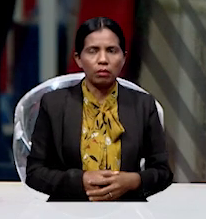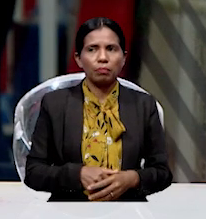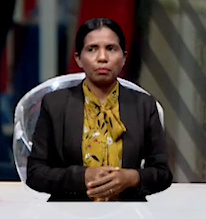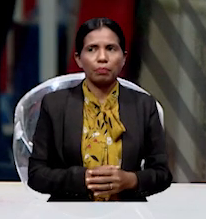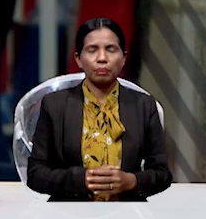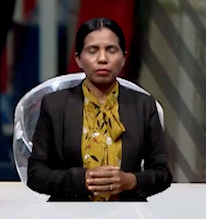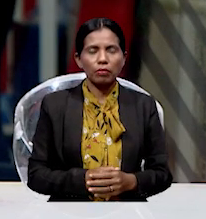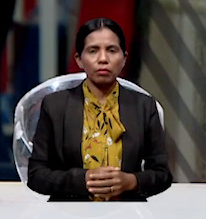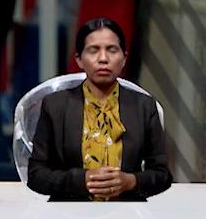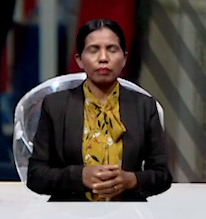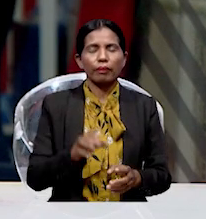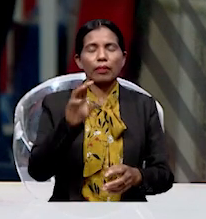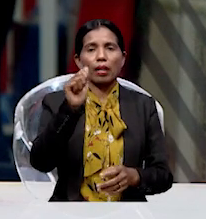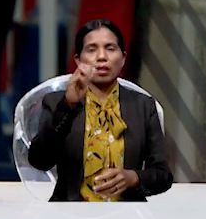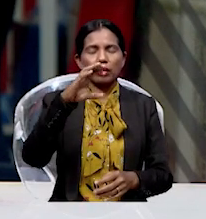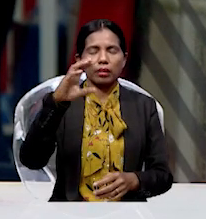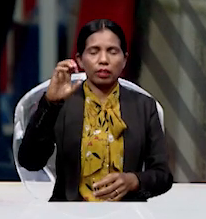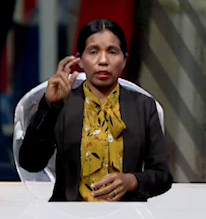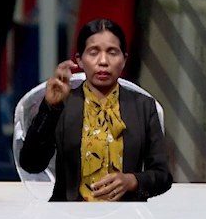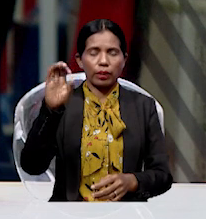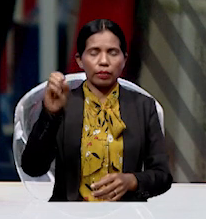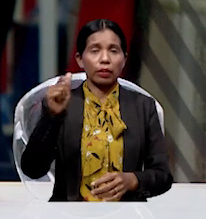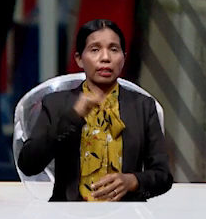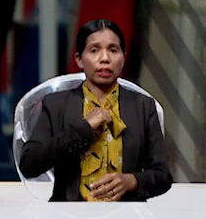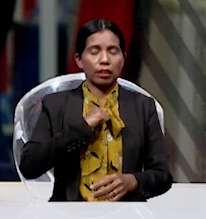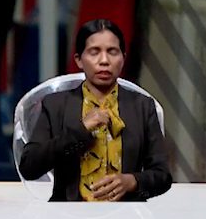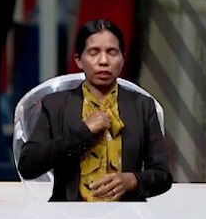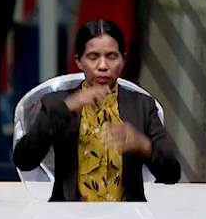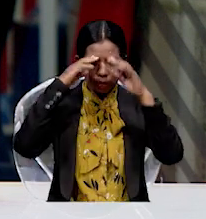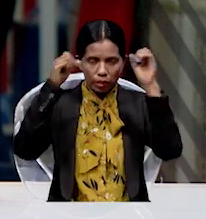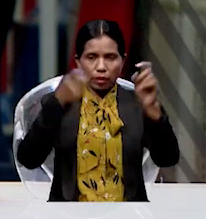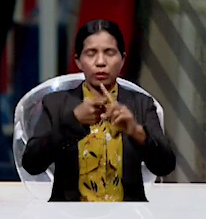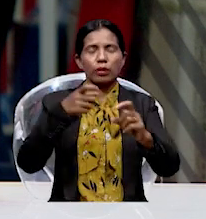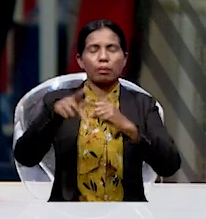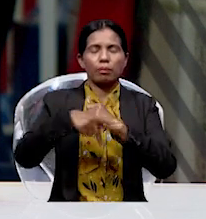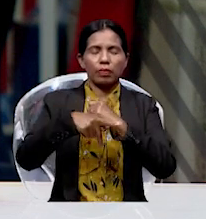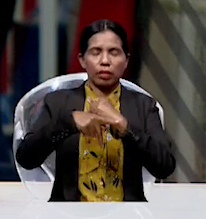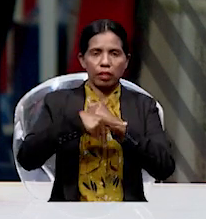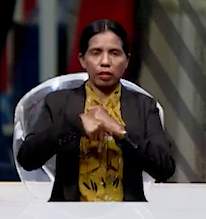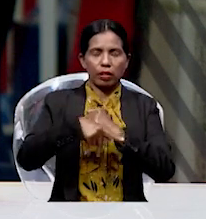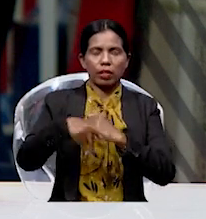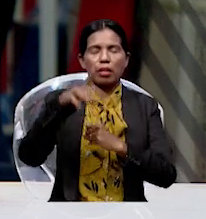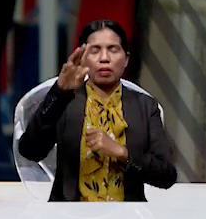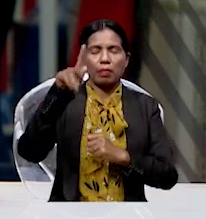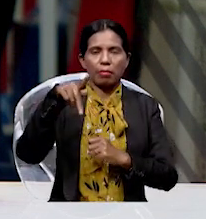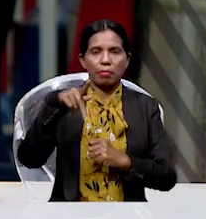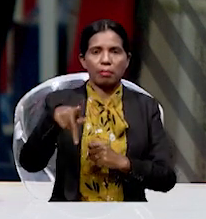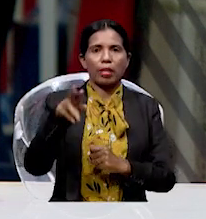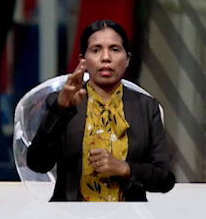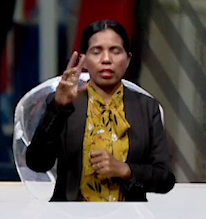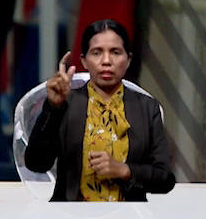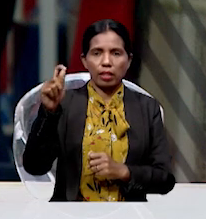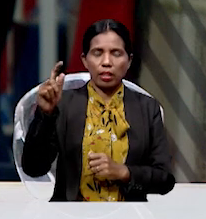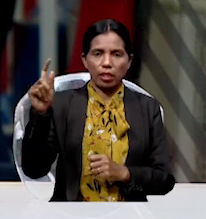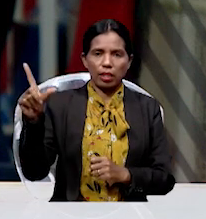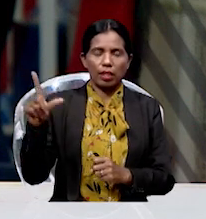Anacleto Bento Ferreira, candidato Presidente Repubblica, Hussi, Partito Democratico, Repubblica Timor.